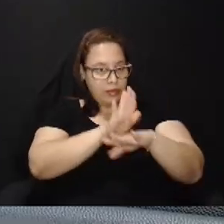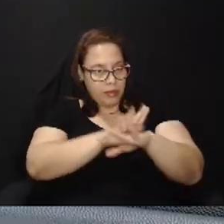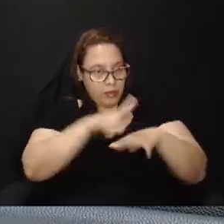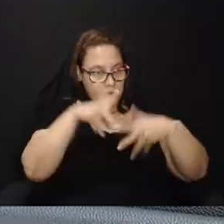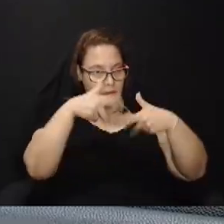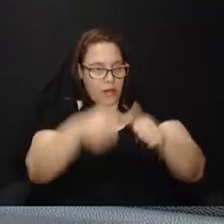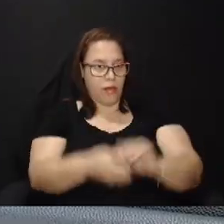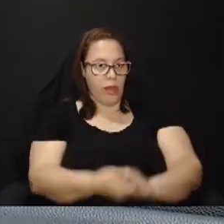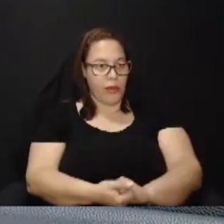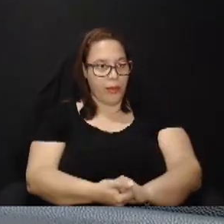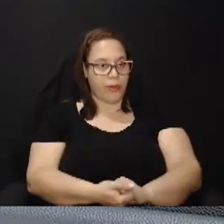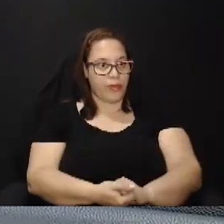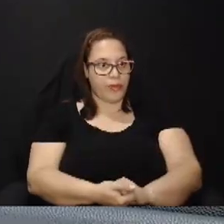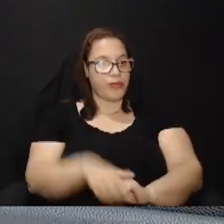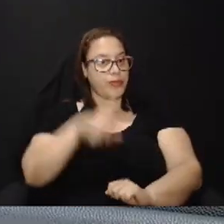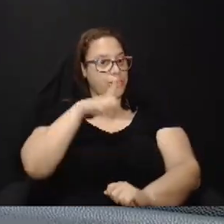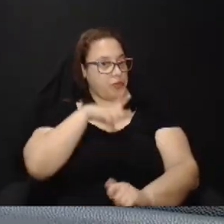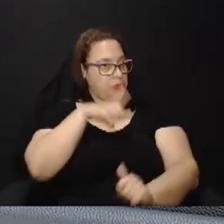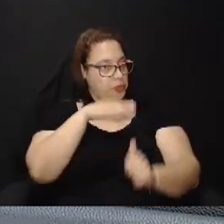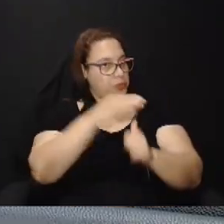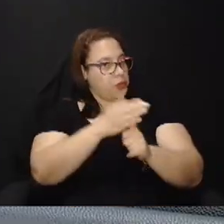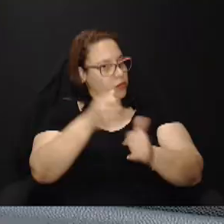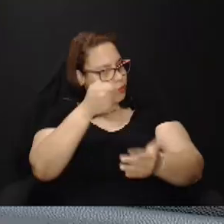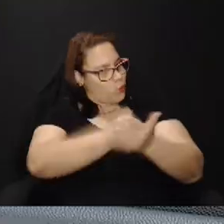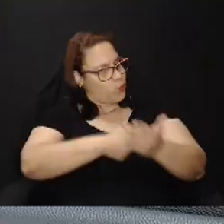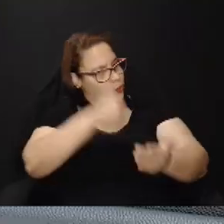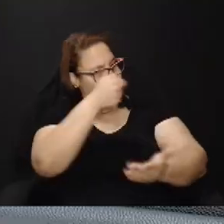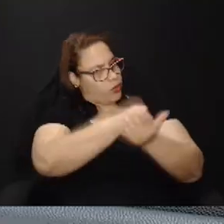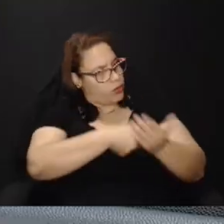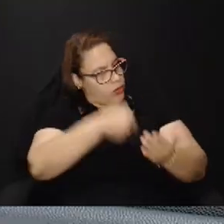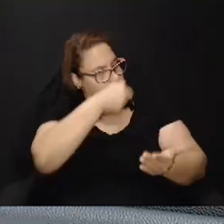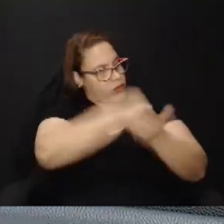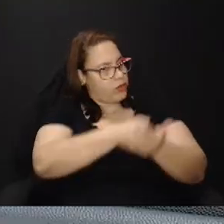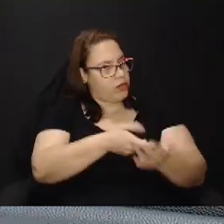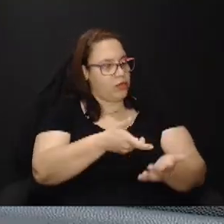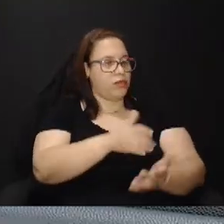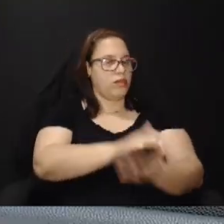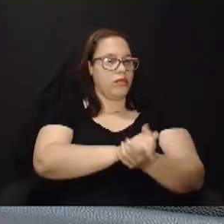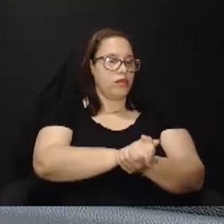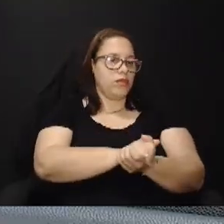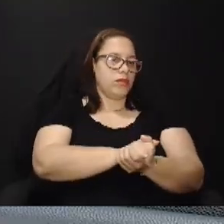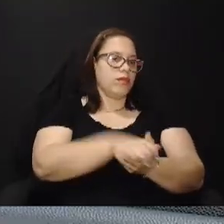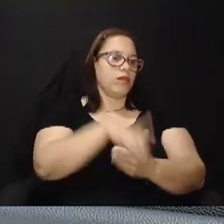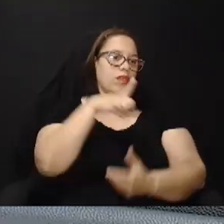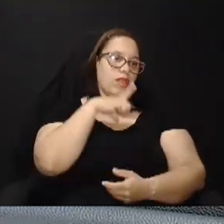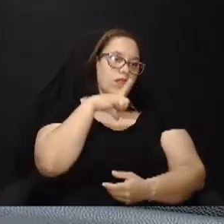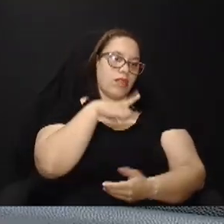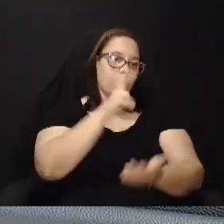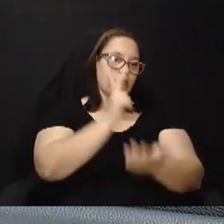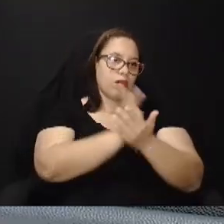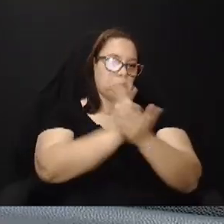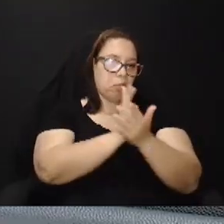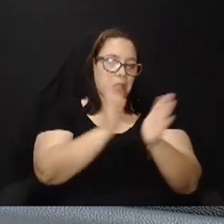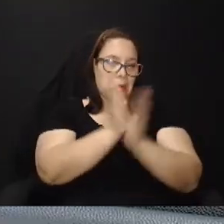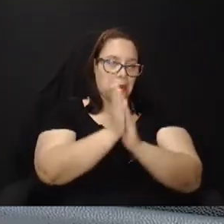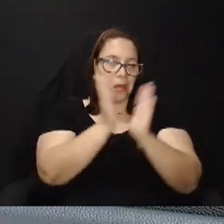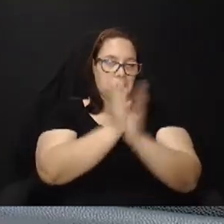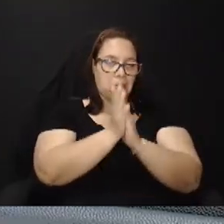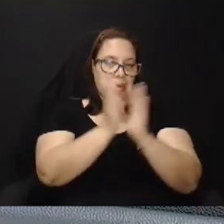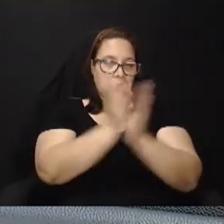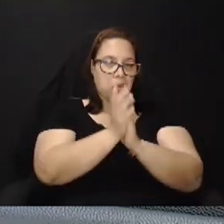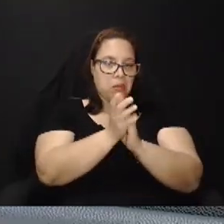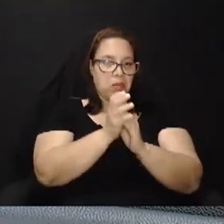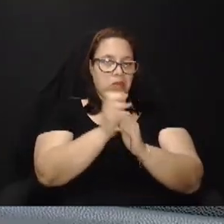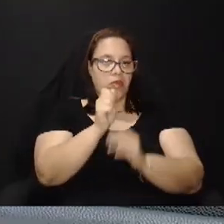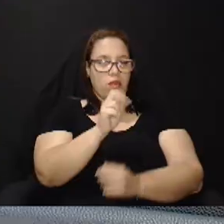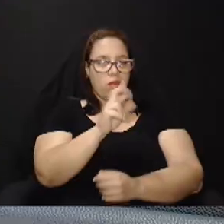Nós temos um gabinete muito atuante aqui, enfim, e aí tenho sempre que louvar aqui o Arley, que está sempre me ajudando, a